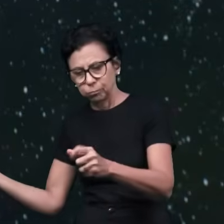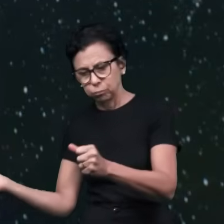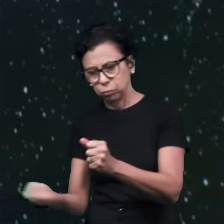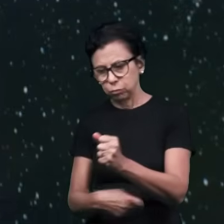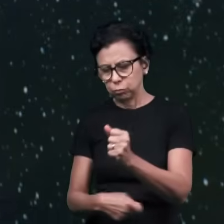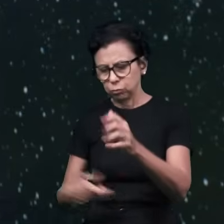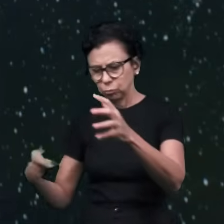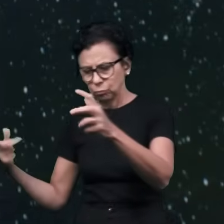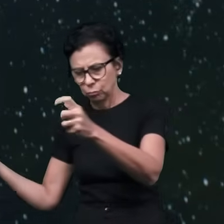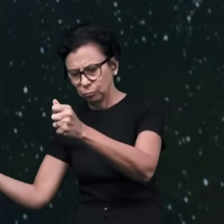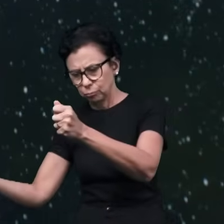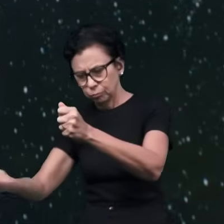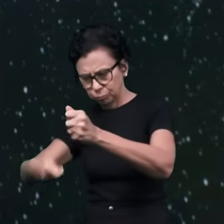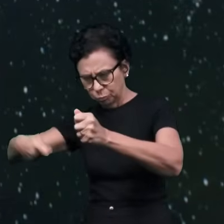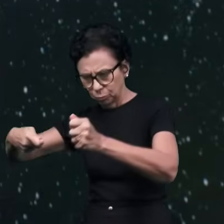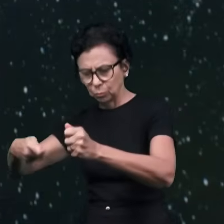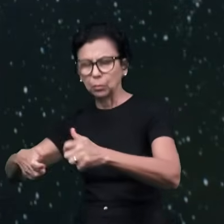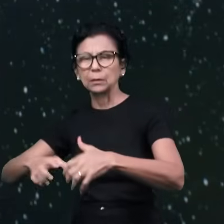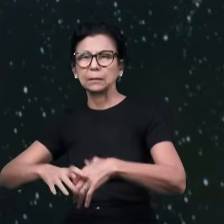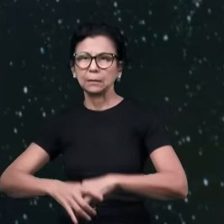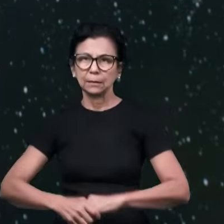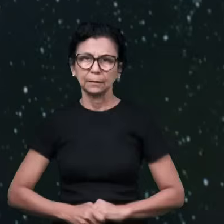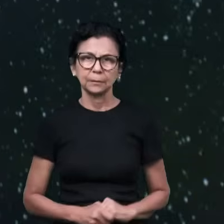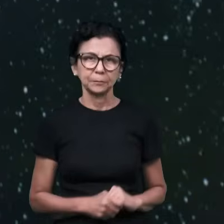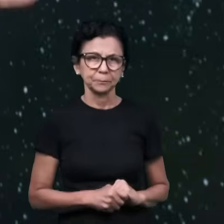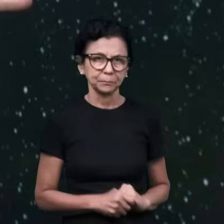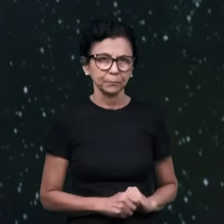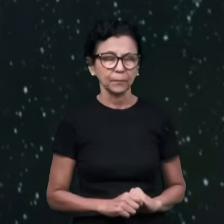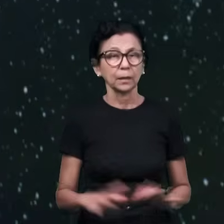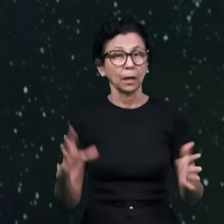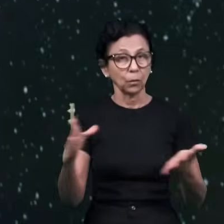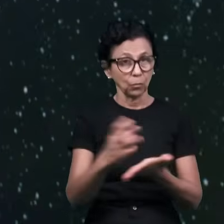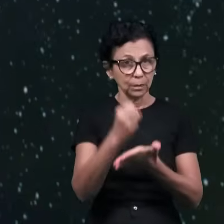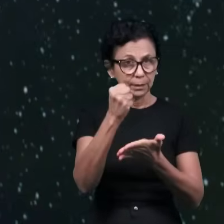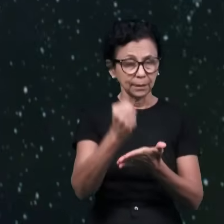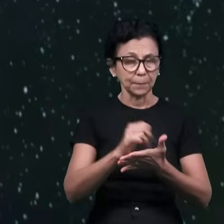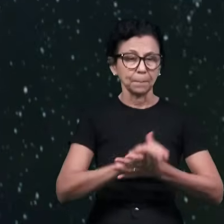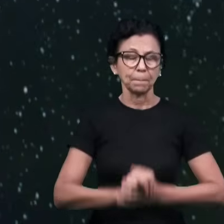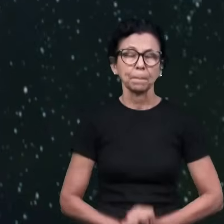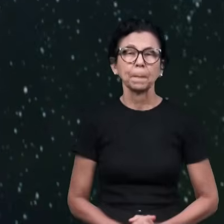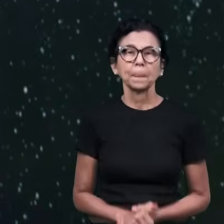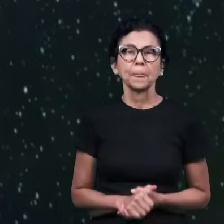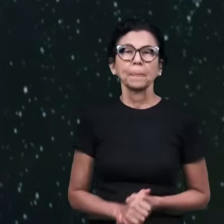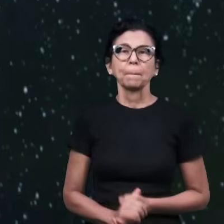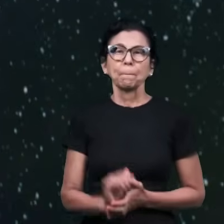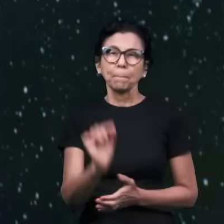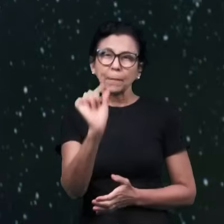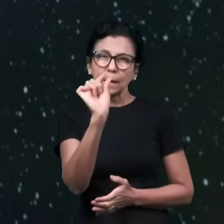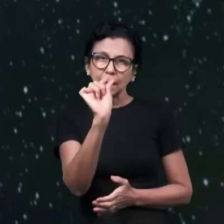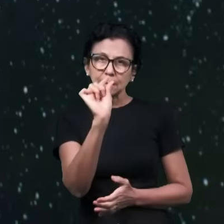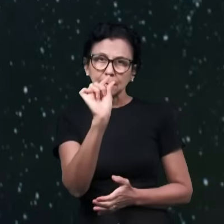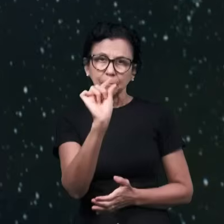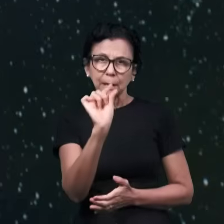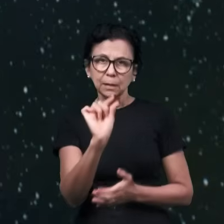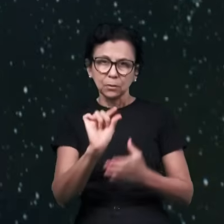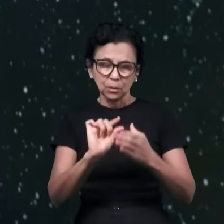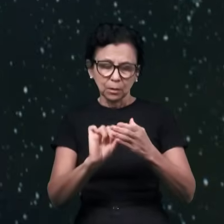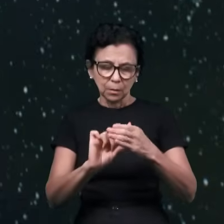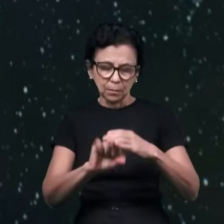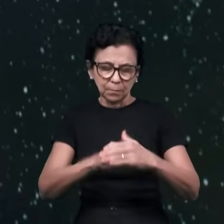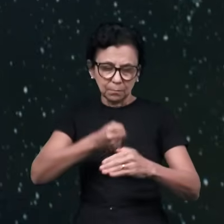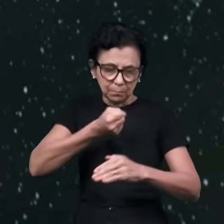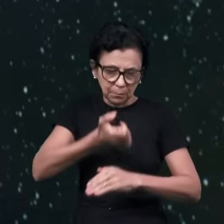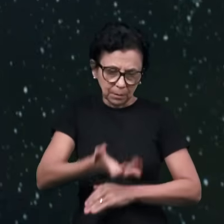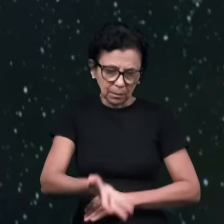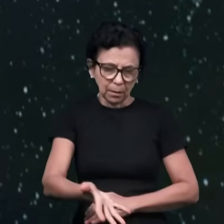A semeadura nos aponta profeticamente para a palavra do Senhor. A palavra do Senhor Jesus, que